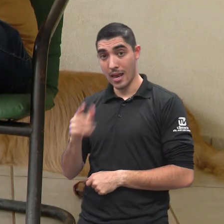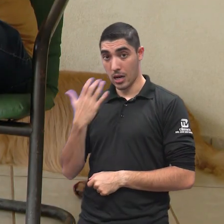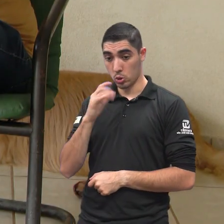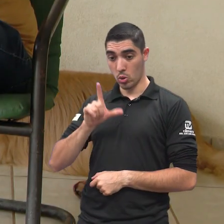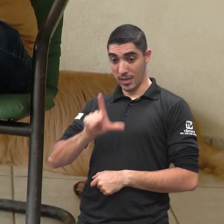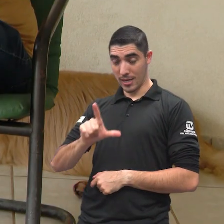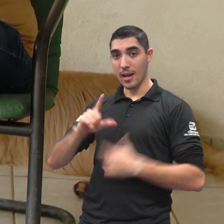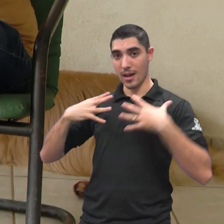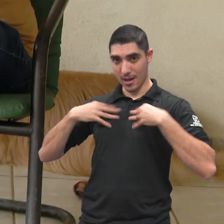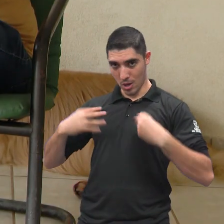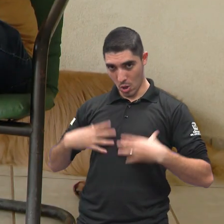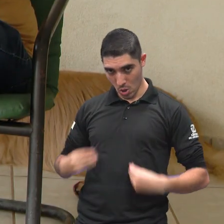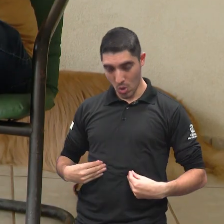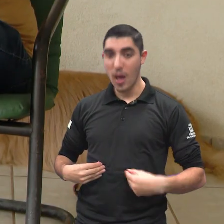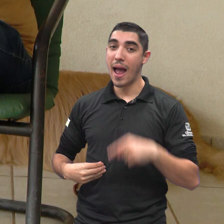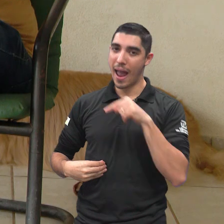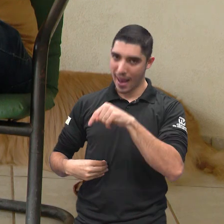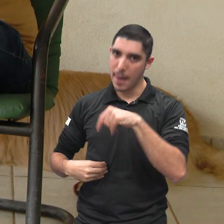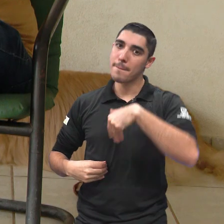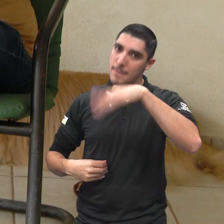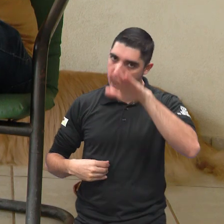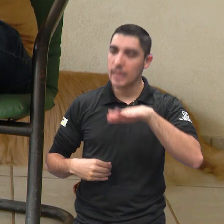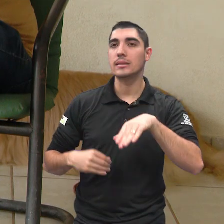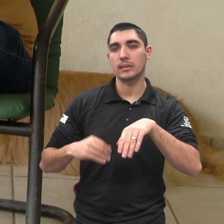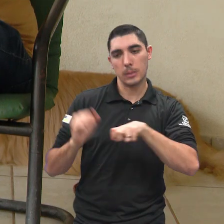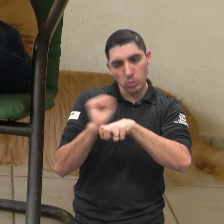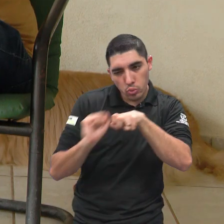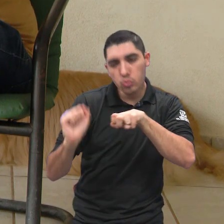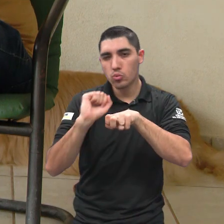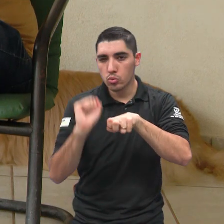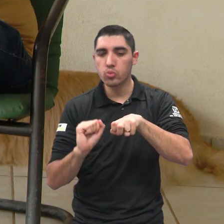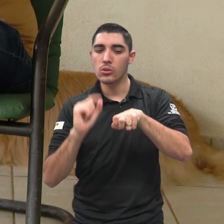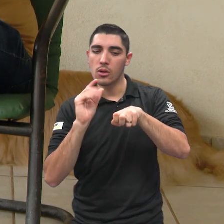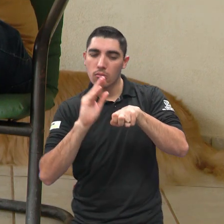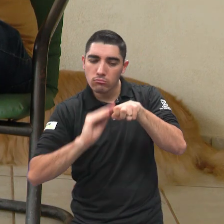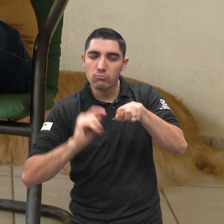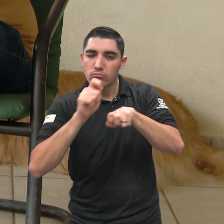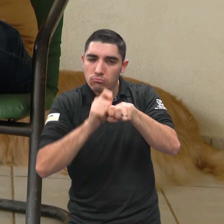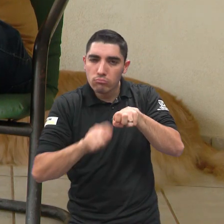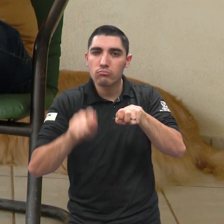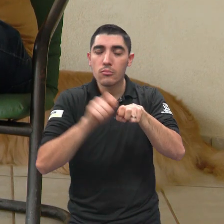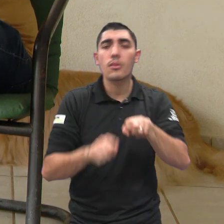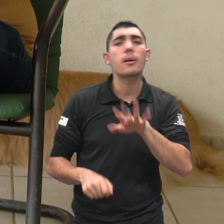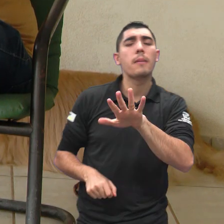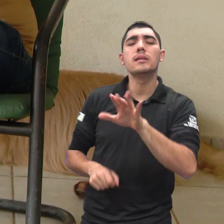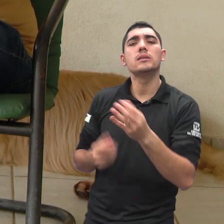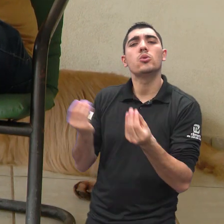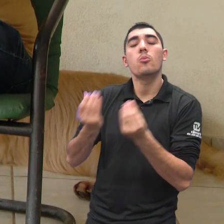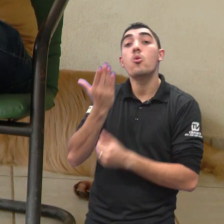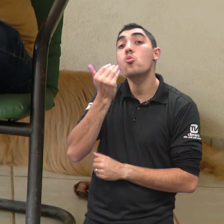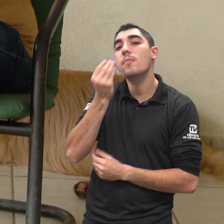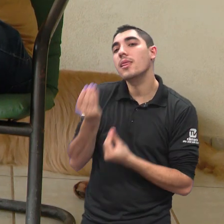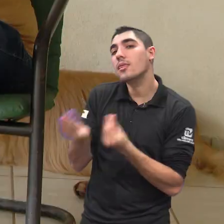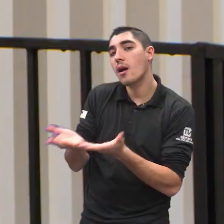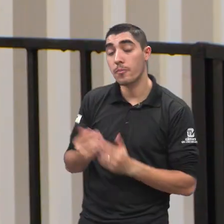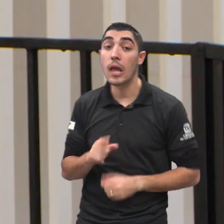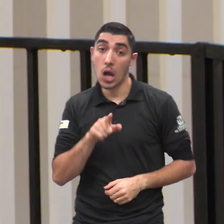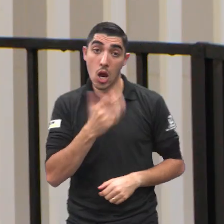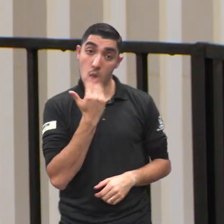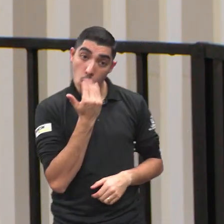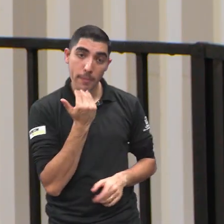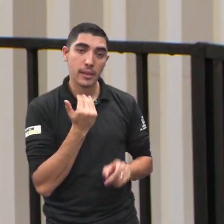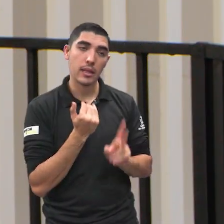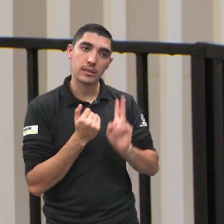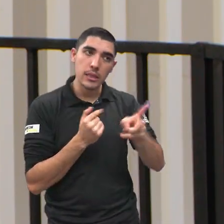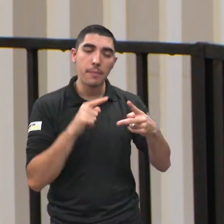dar um banho mais frequente, cuidar mais da pele dela. Mas... E a alimentação, como é que é? Então, a alimentação